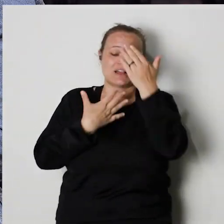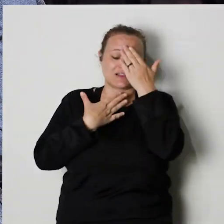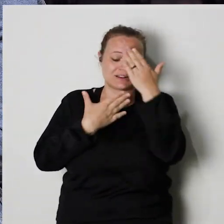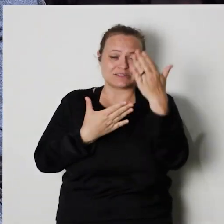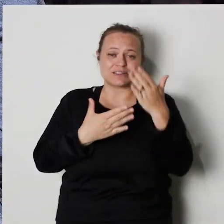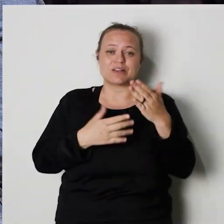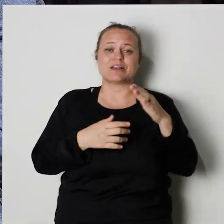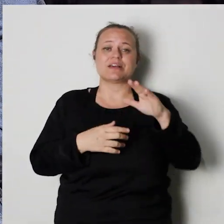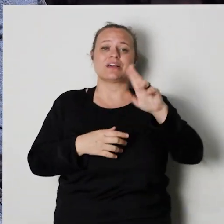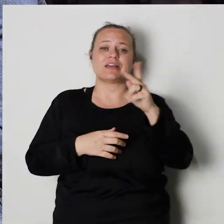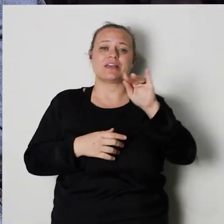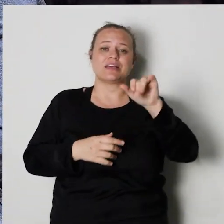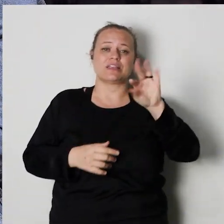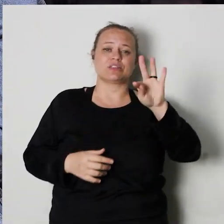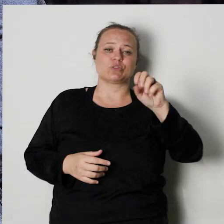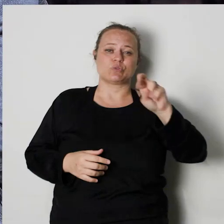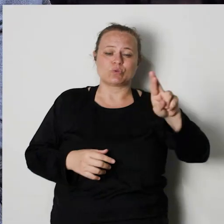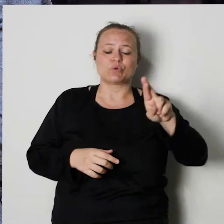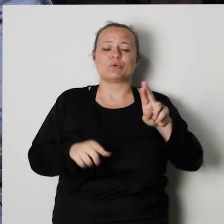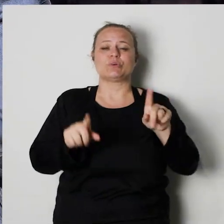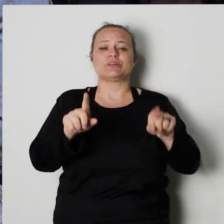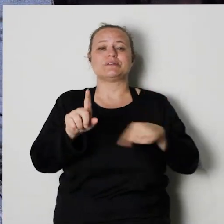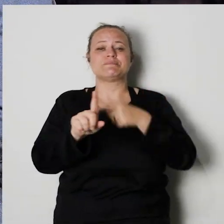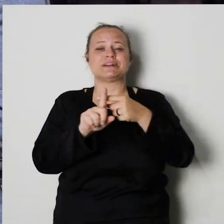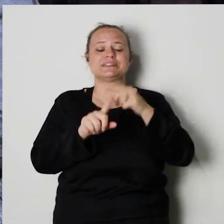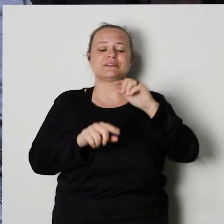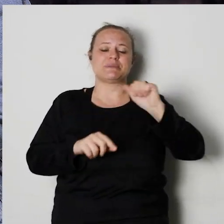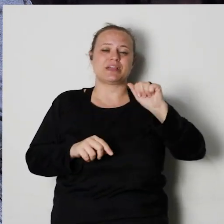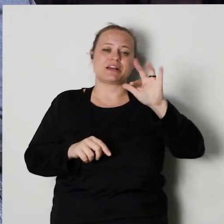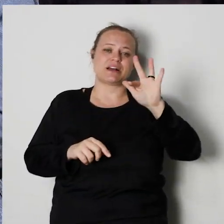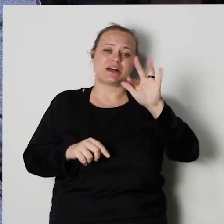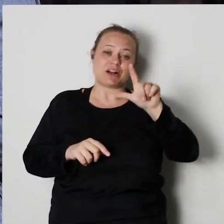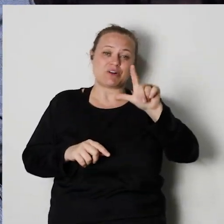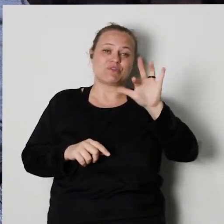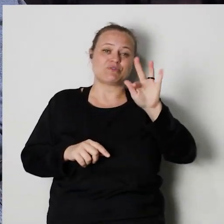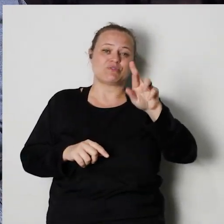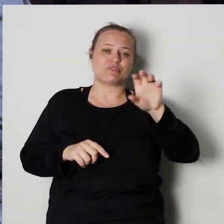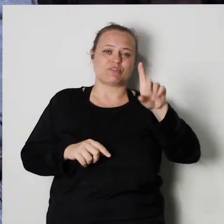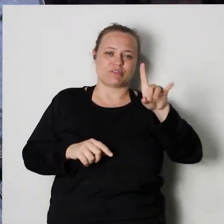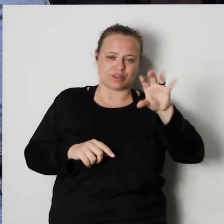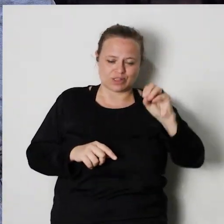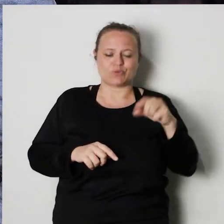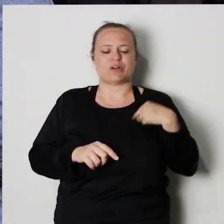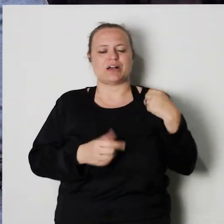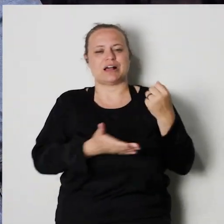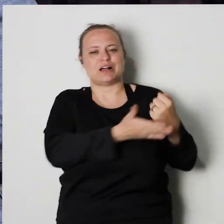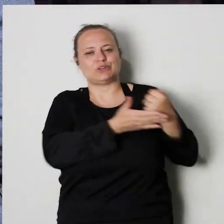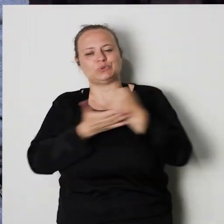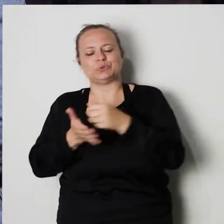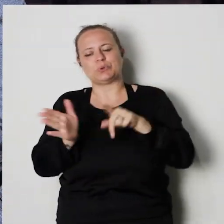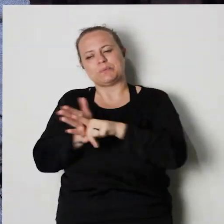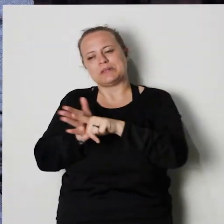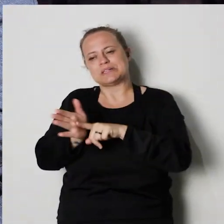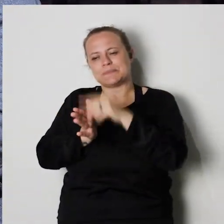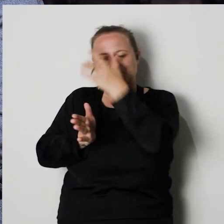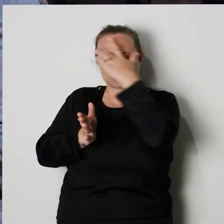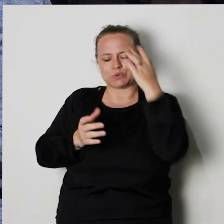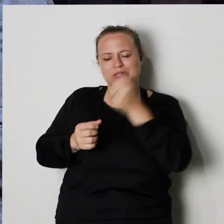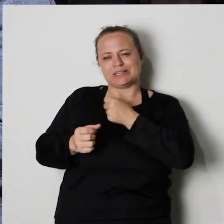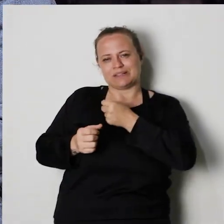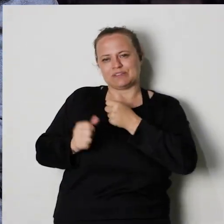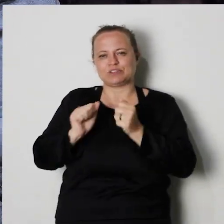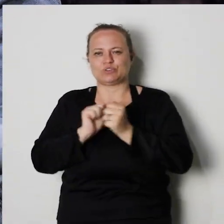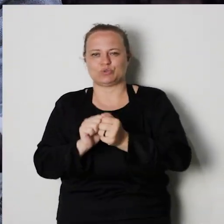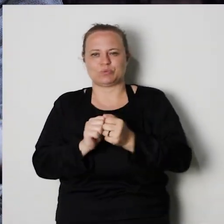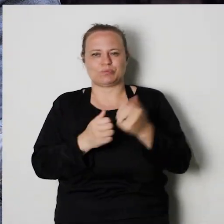nessa entrevista com a gente. E agradecer também, aproveitar para fazer um ponto ao Heitor Peixoto e ao Efredo Manevi, que estão atrás